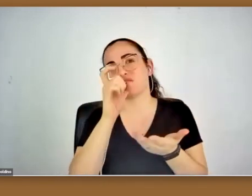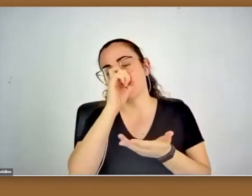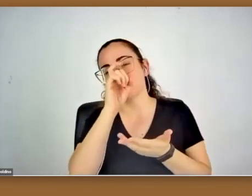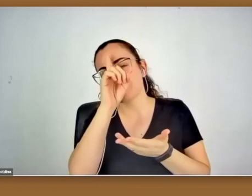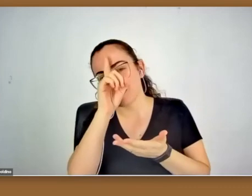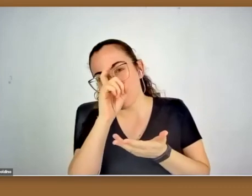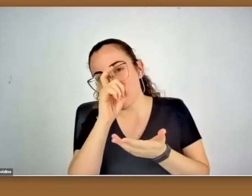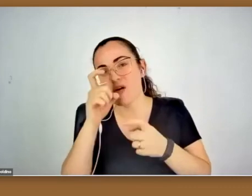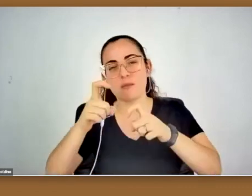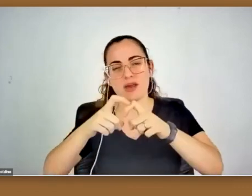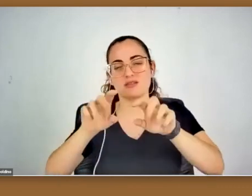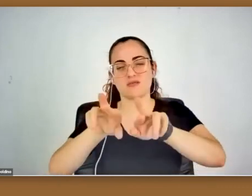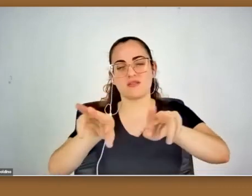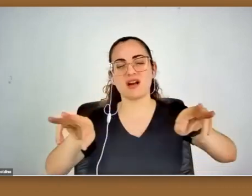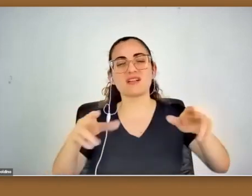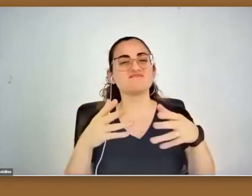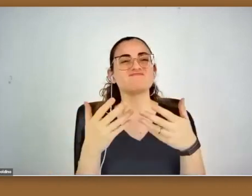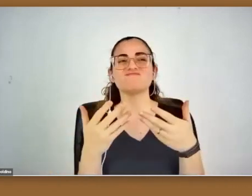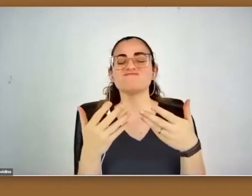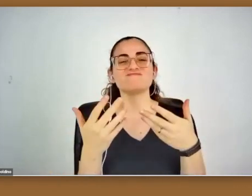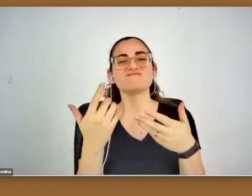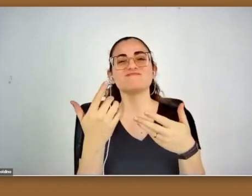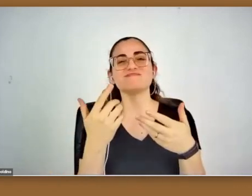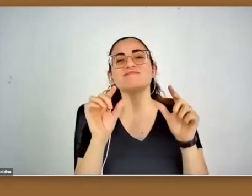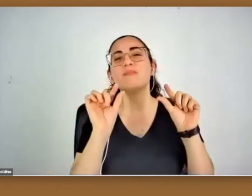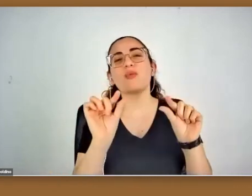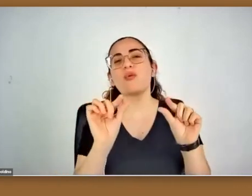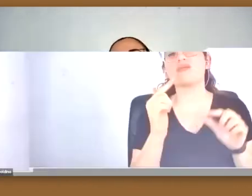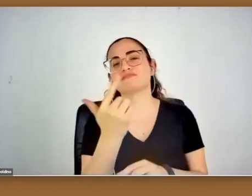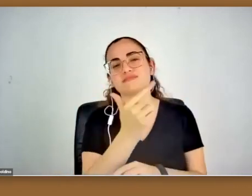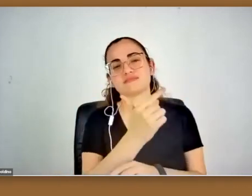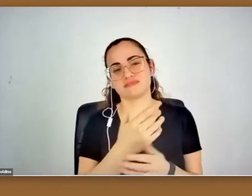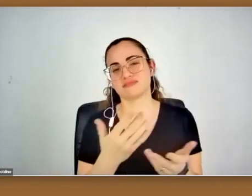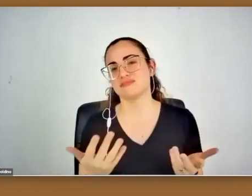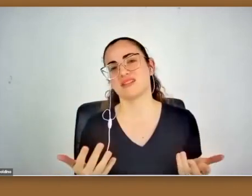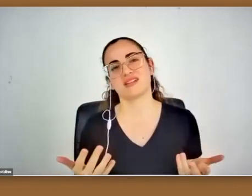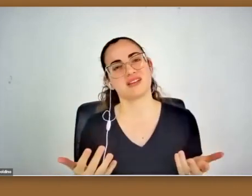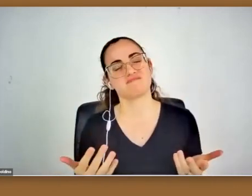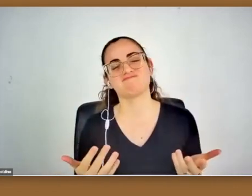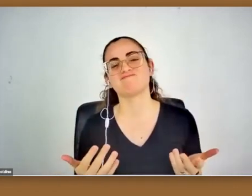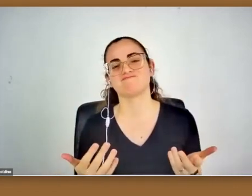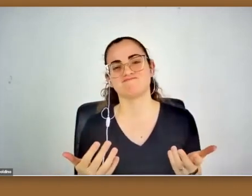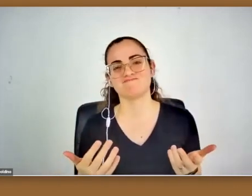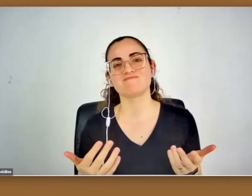serviços e que acaba, né, estando mais